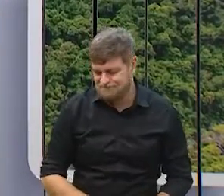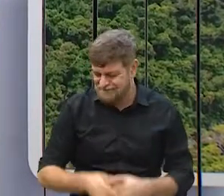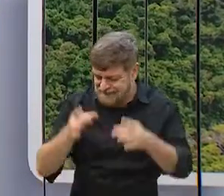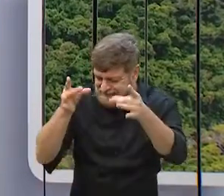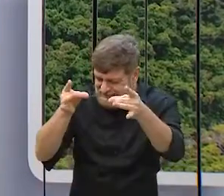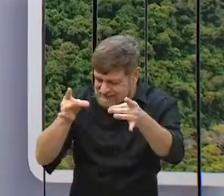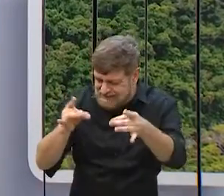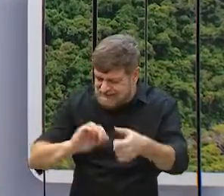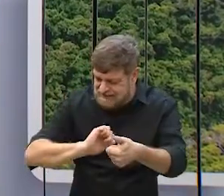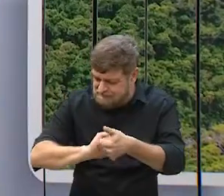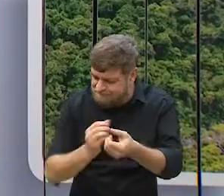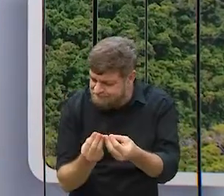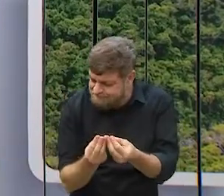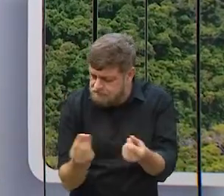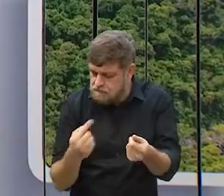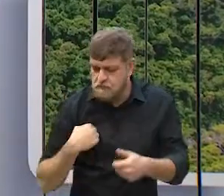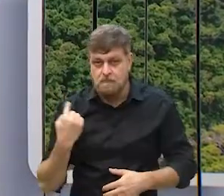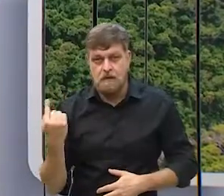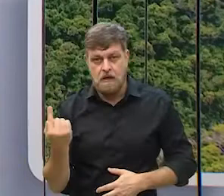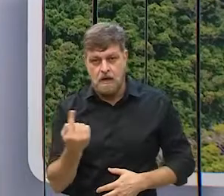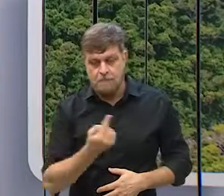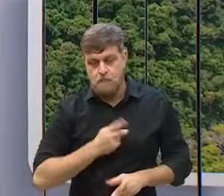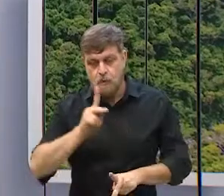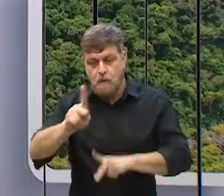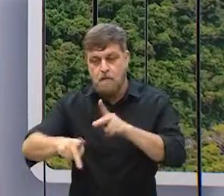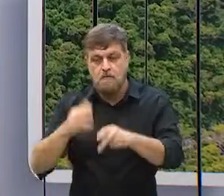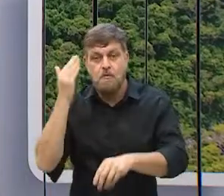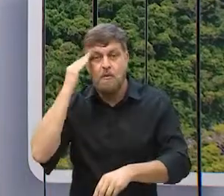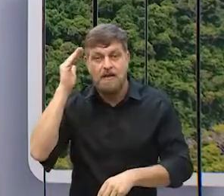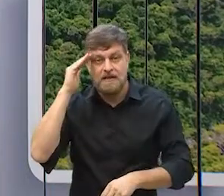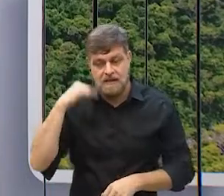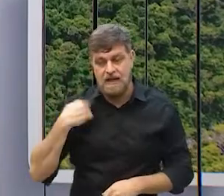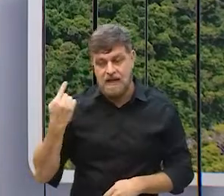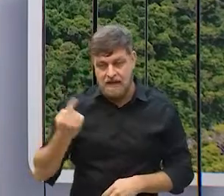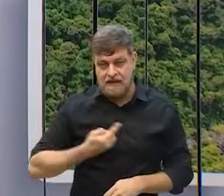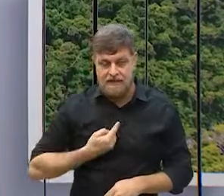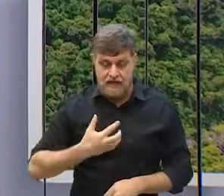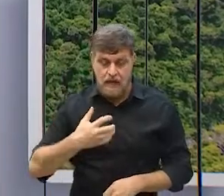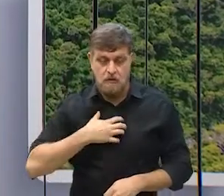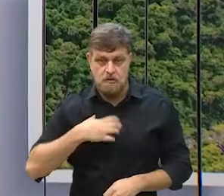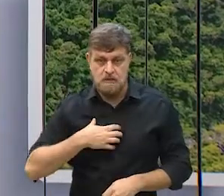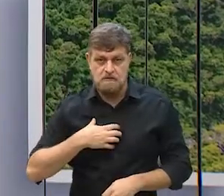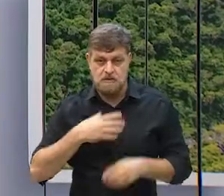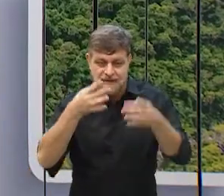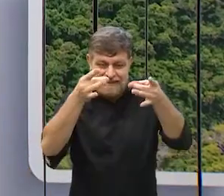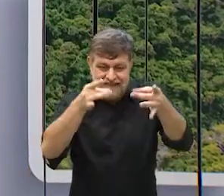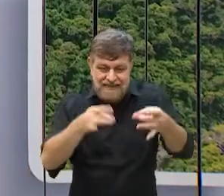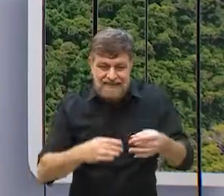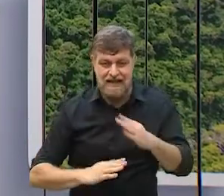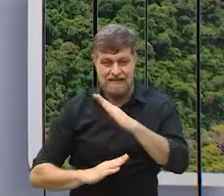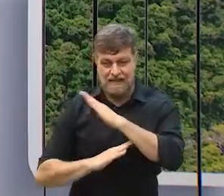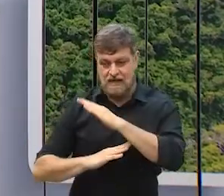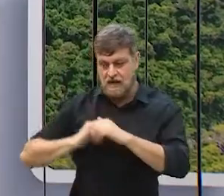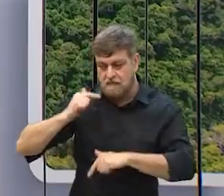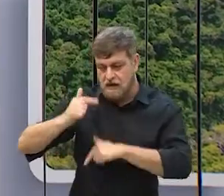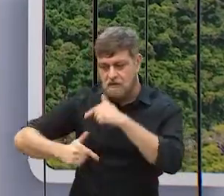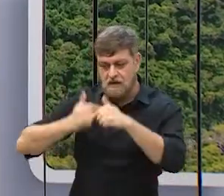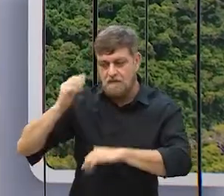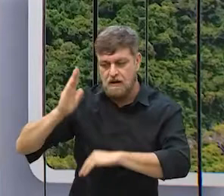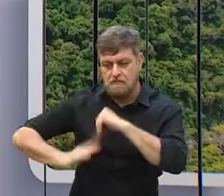precisas, qualitativas, né, para a nossa população. E é assim que a gente vai aprimorando tanto o trabalho aqui na Câmara, como